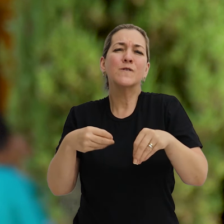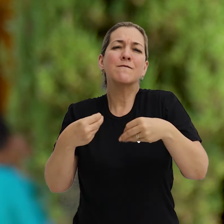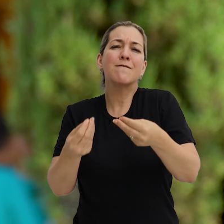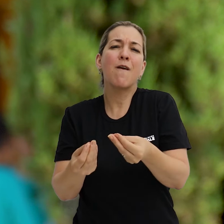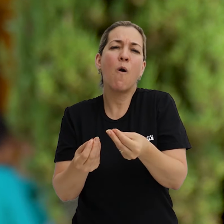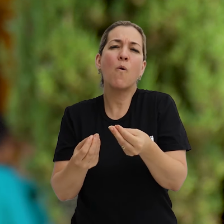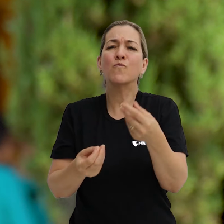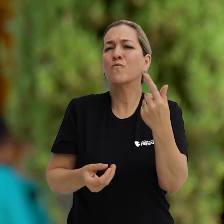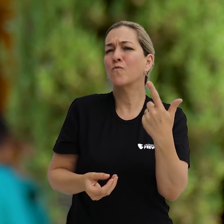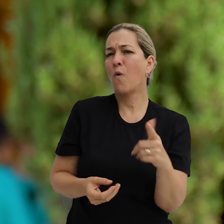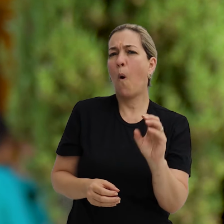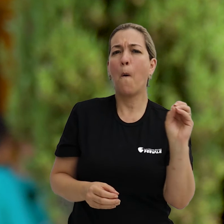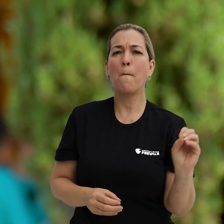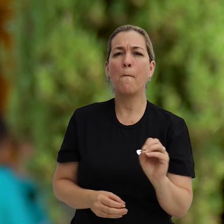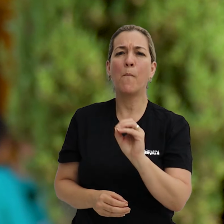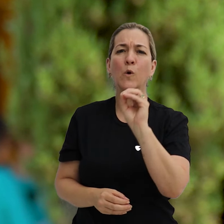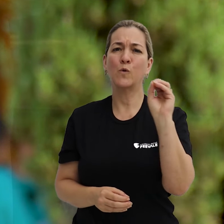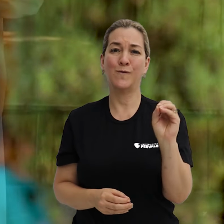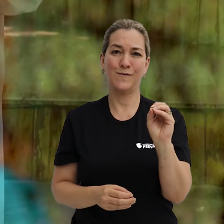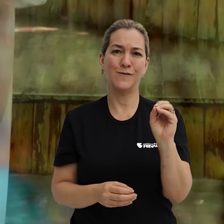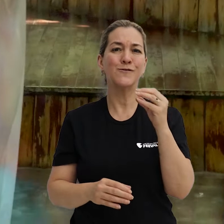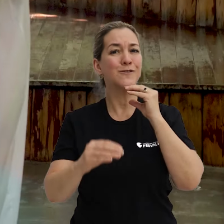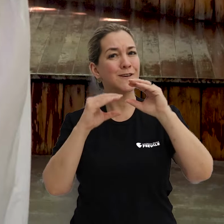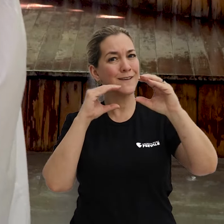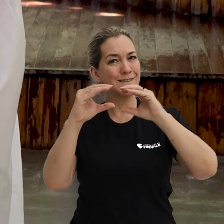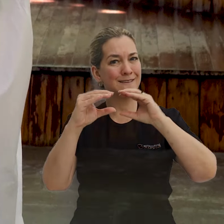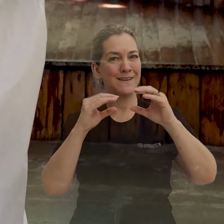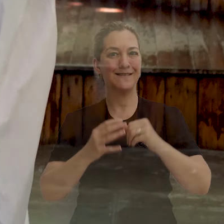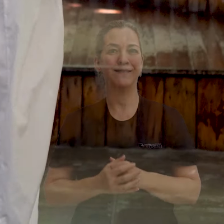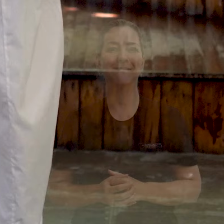novamente a oportunidade de cantar.